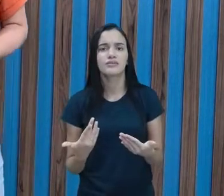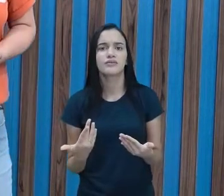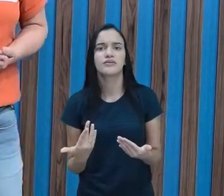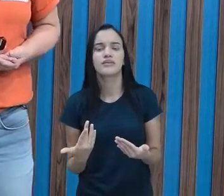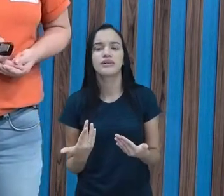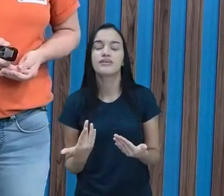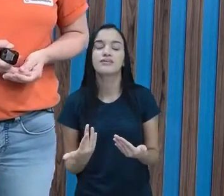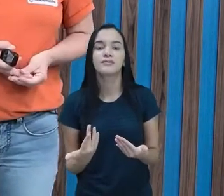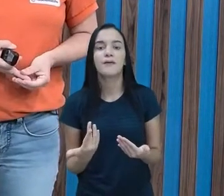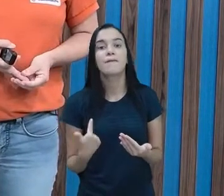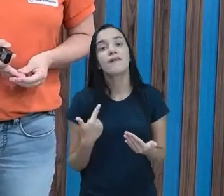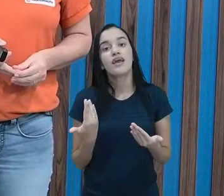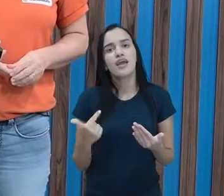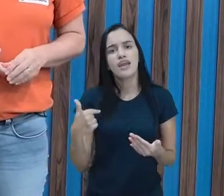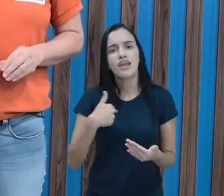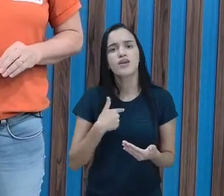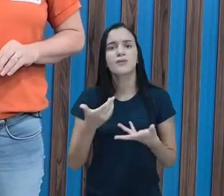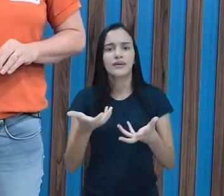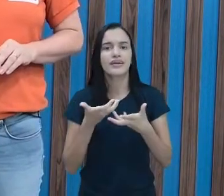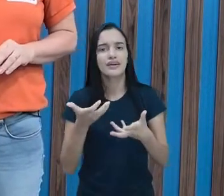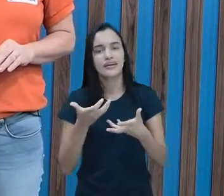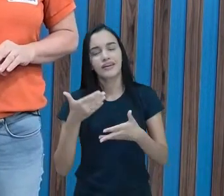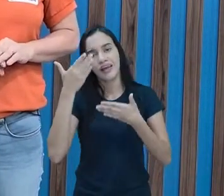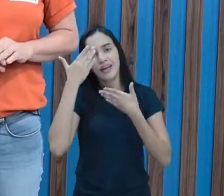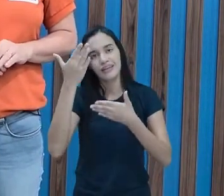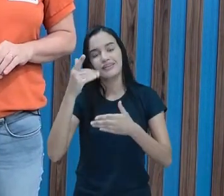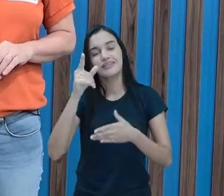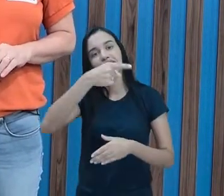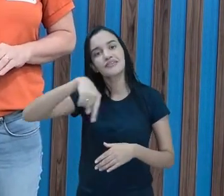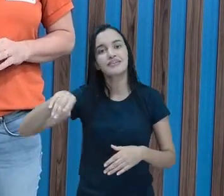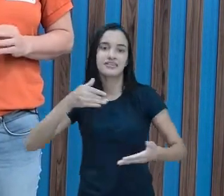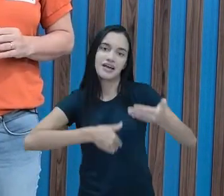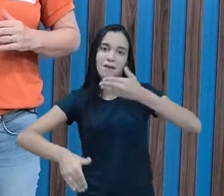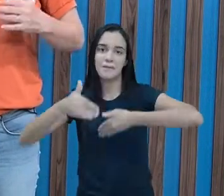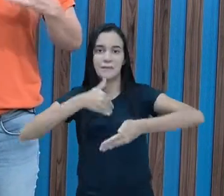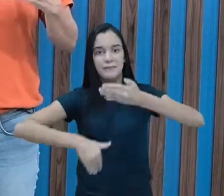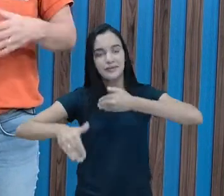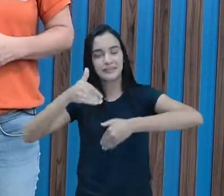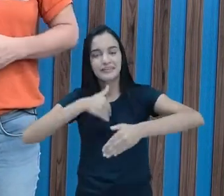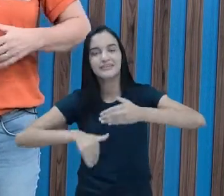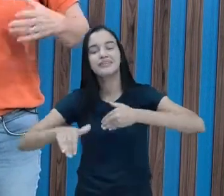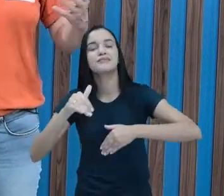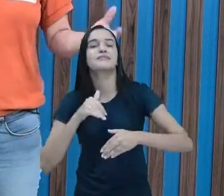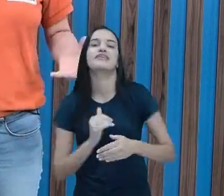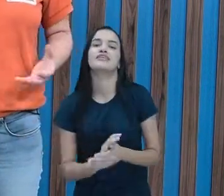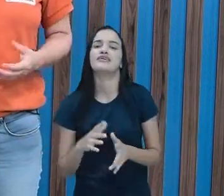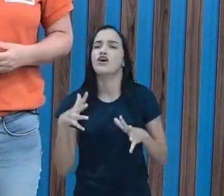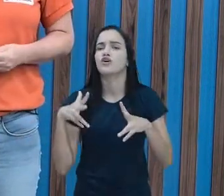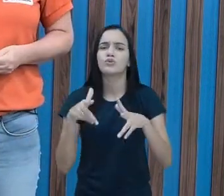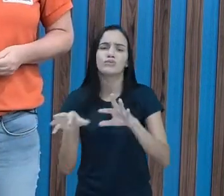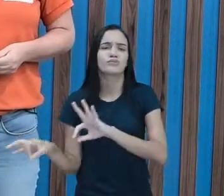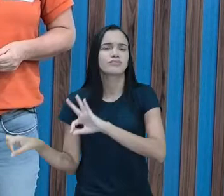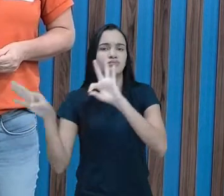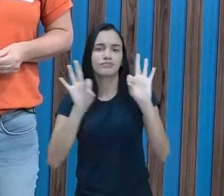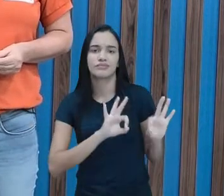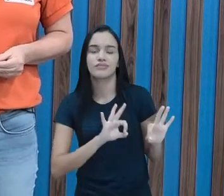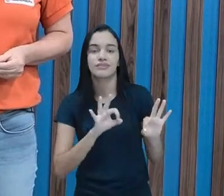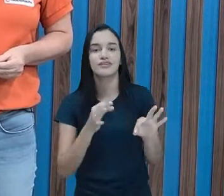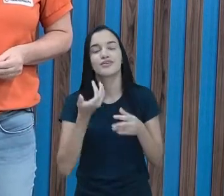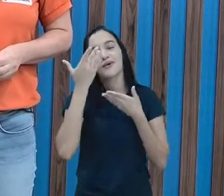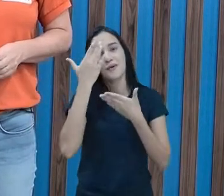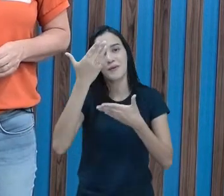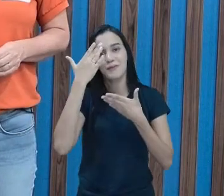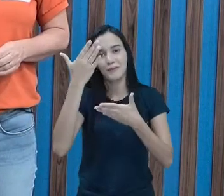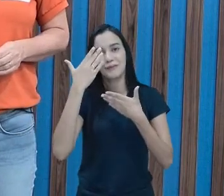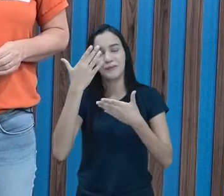no mais, eu quero agradecer a vocês a participação, Isabela, Nuala, todo mundo que assiste aqui a gente, muito